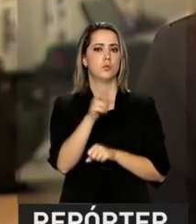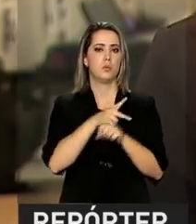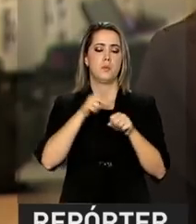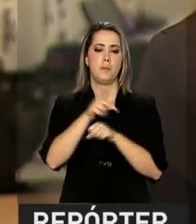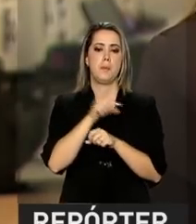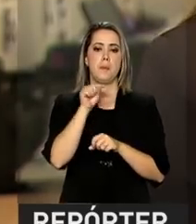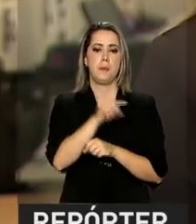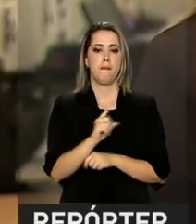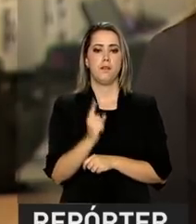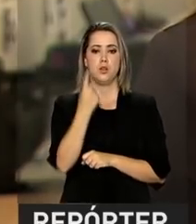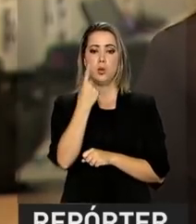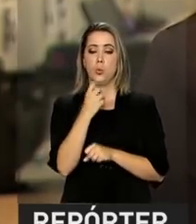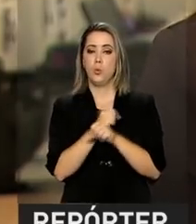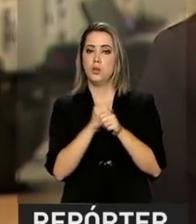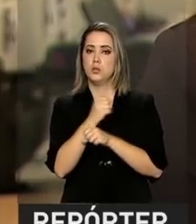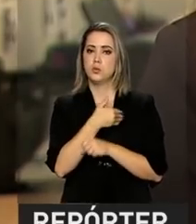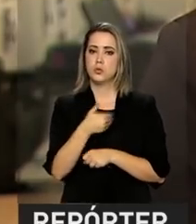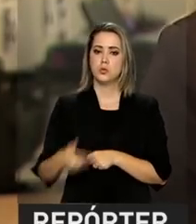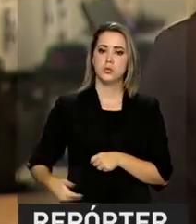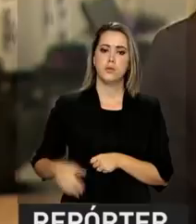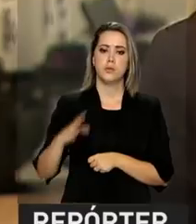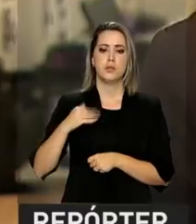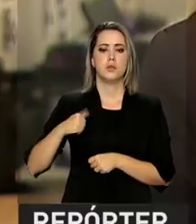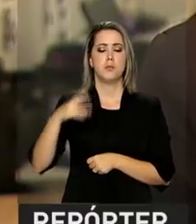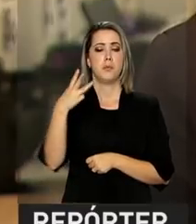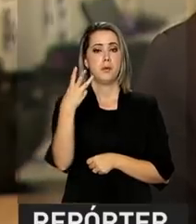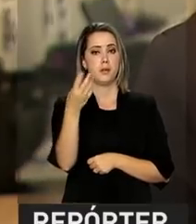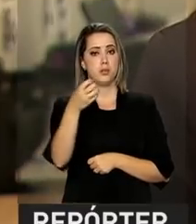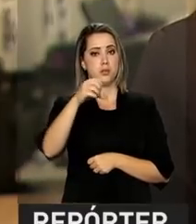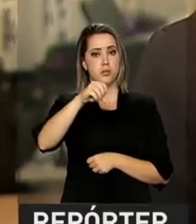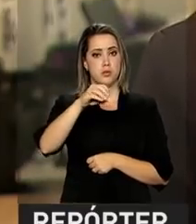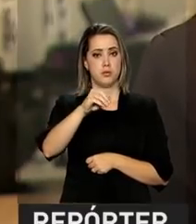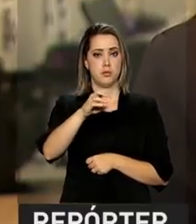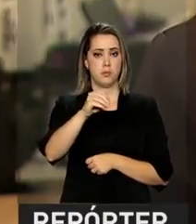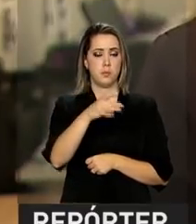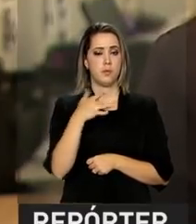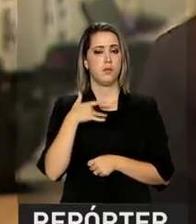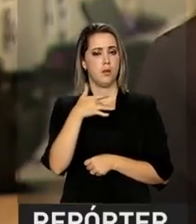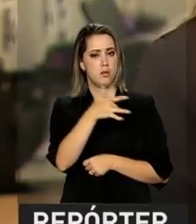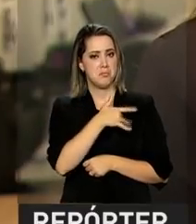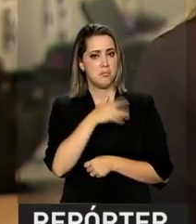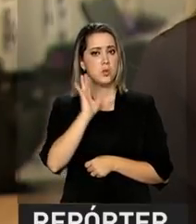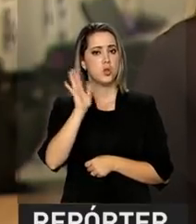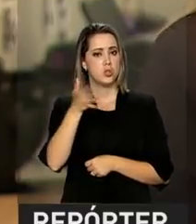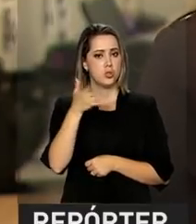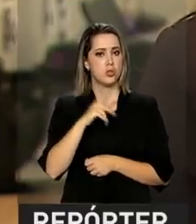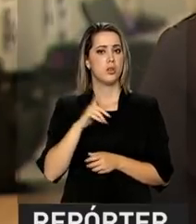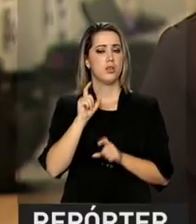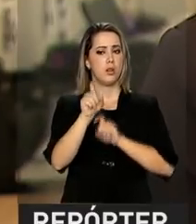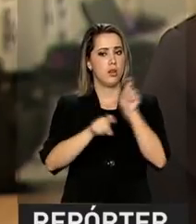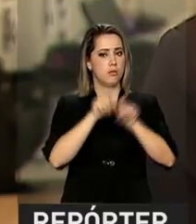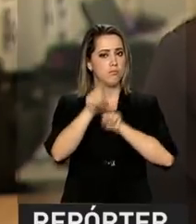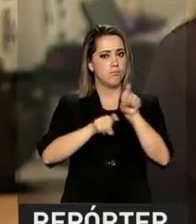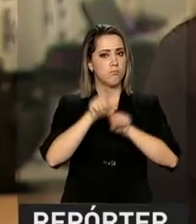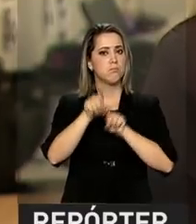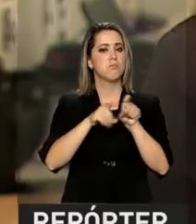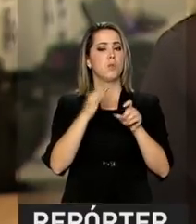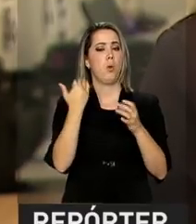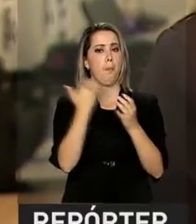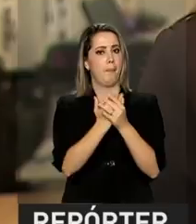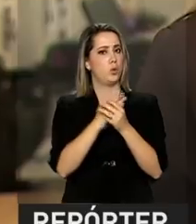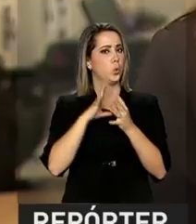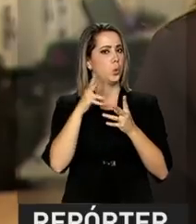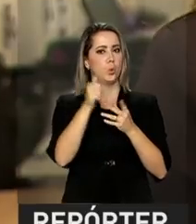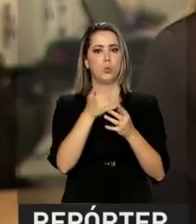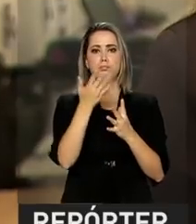país. Em um ano de governo, mais de 3.900 unidades básicas implantaram o prontuário eletrônico. Com